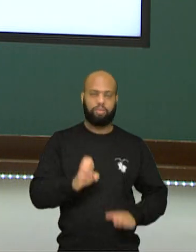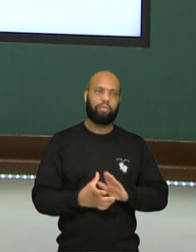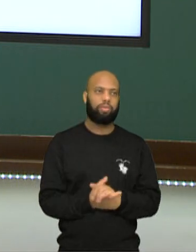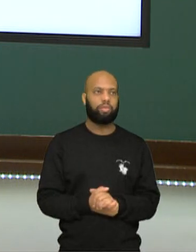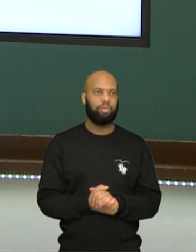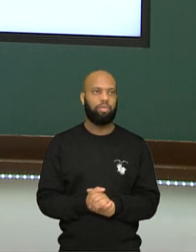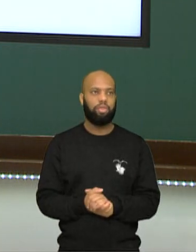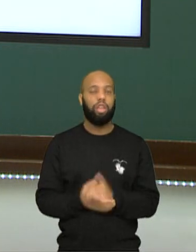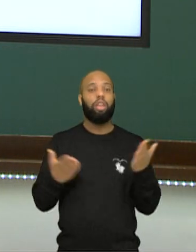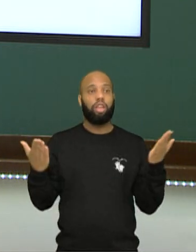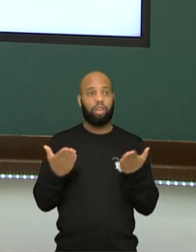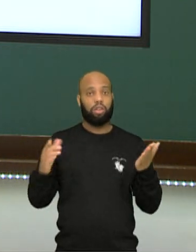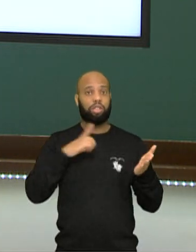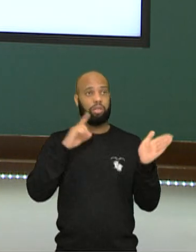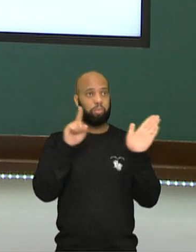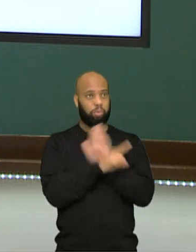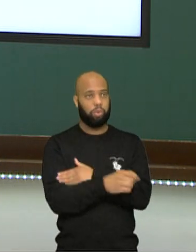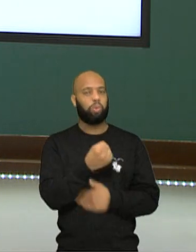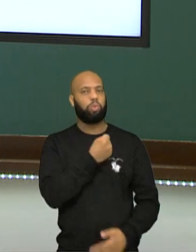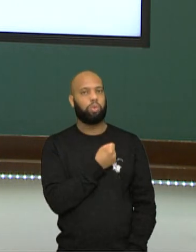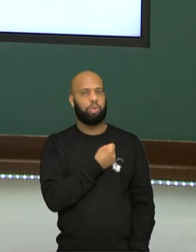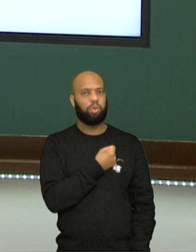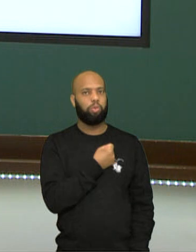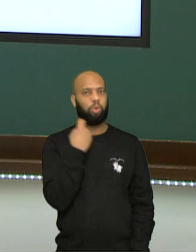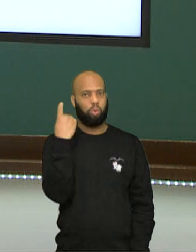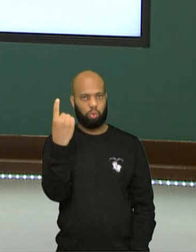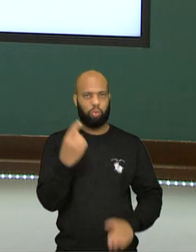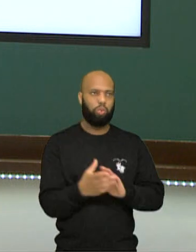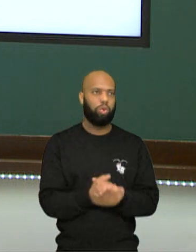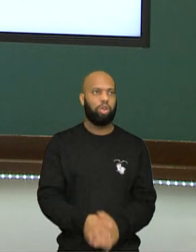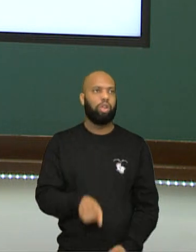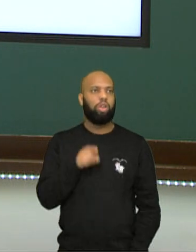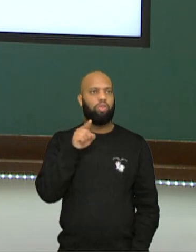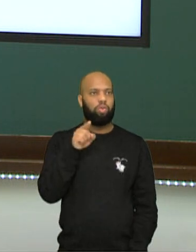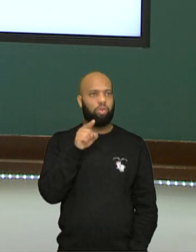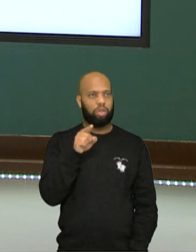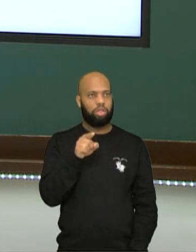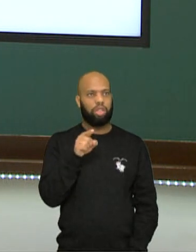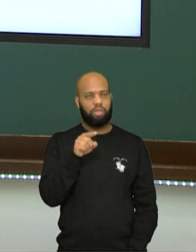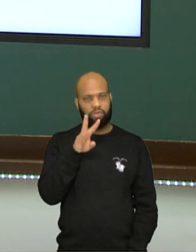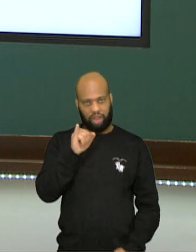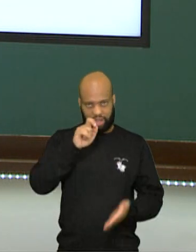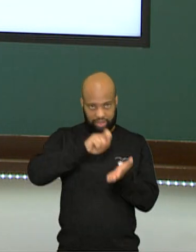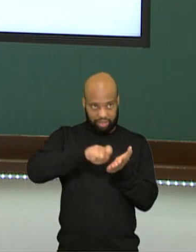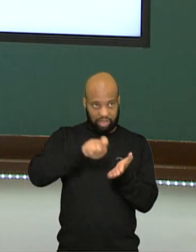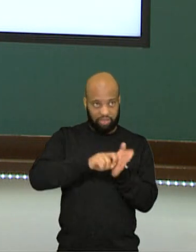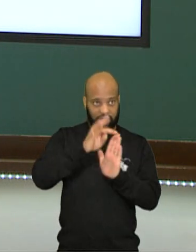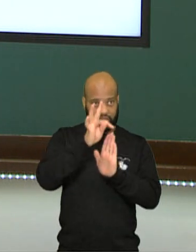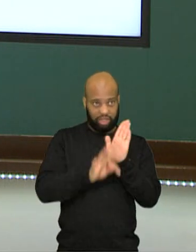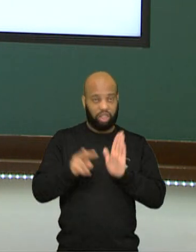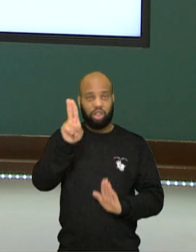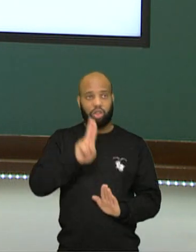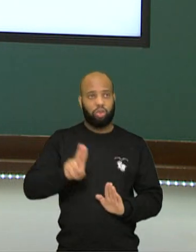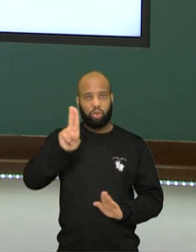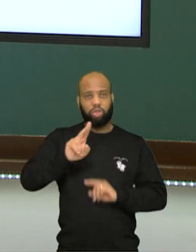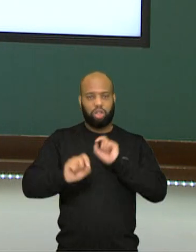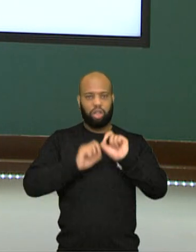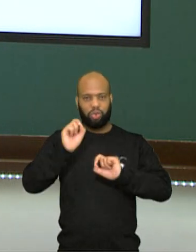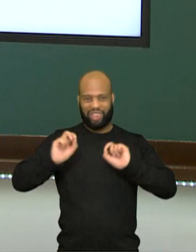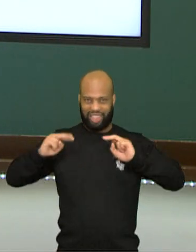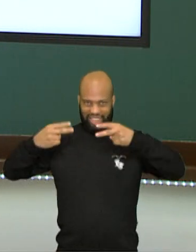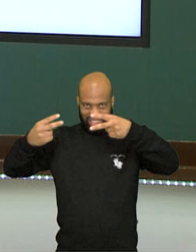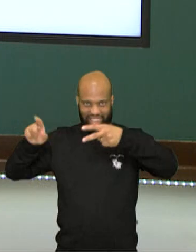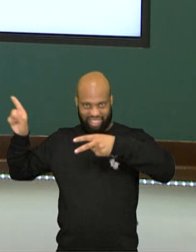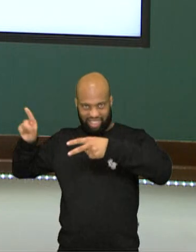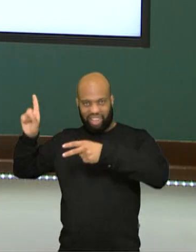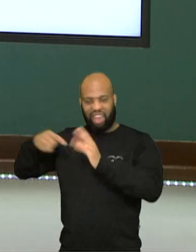E sobre isso temos o nosso primeiro exercício. Você pode, para escrever o seu texto, utilizar a plataforma Redação